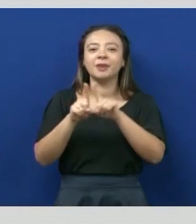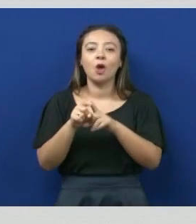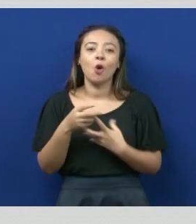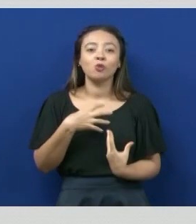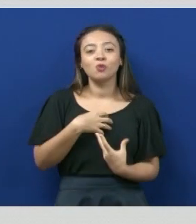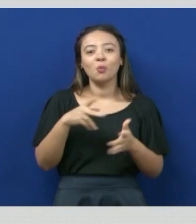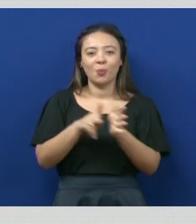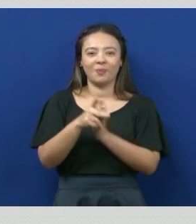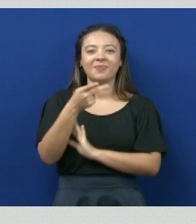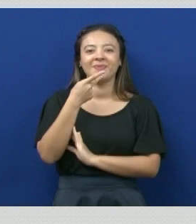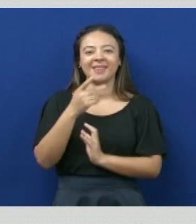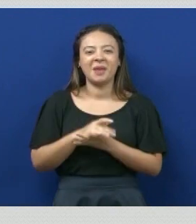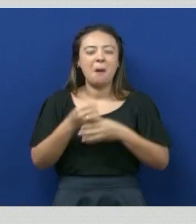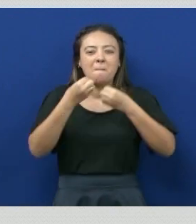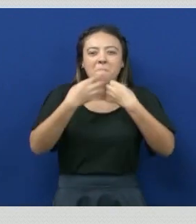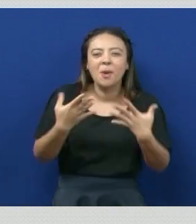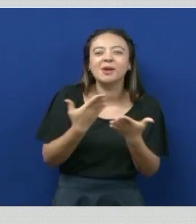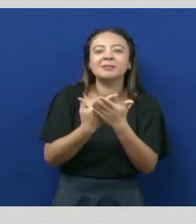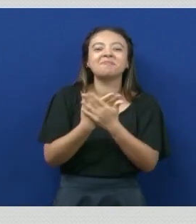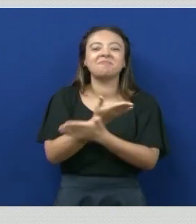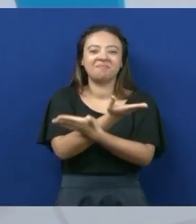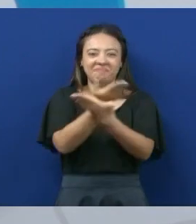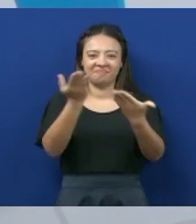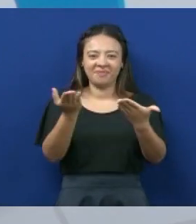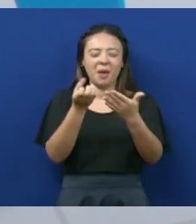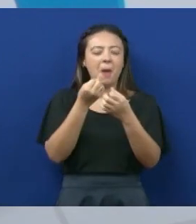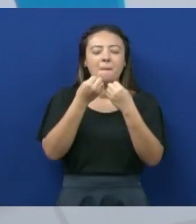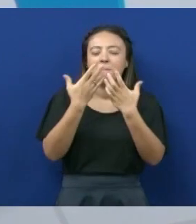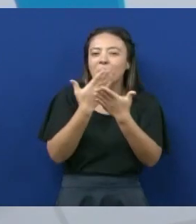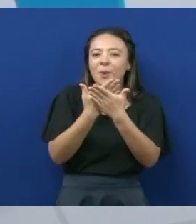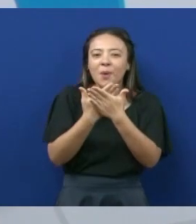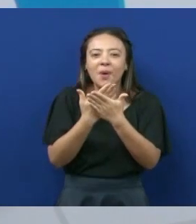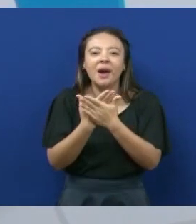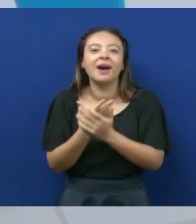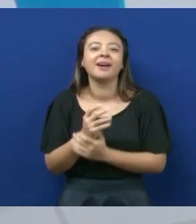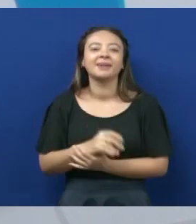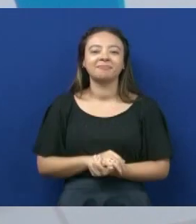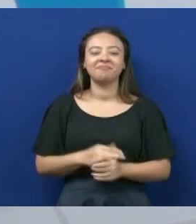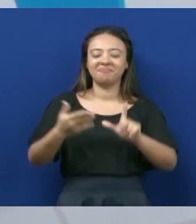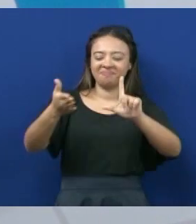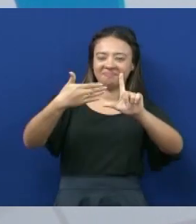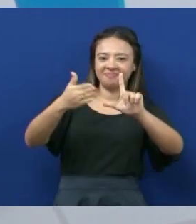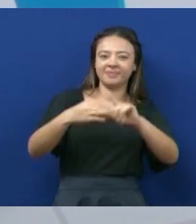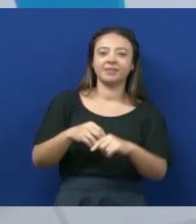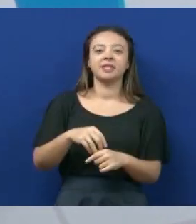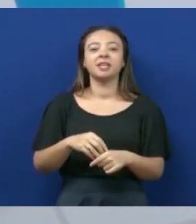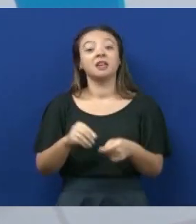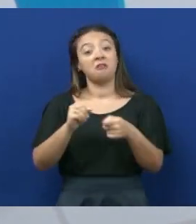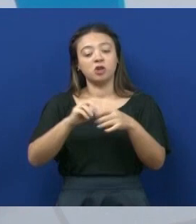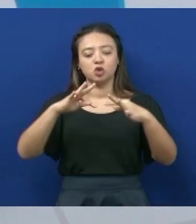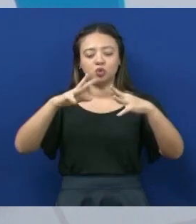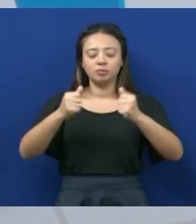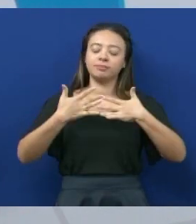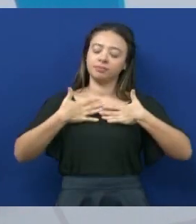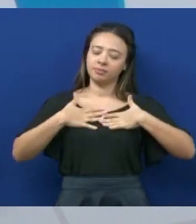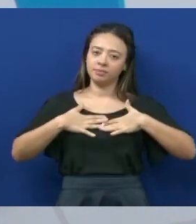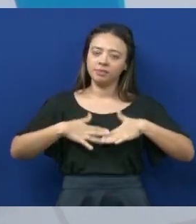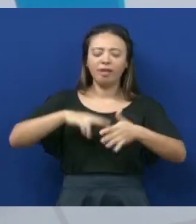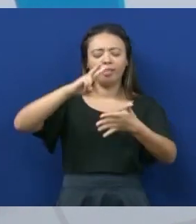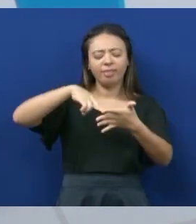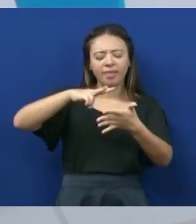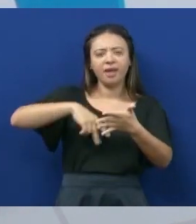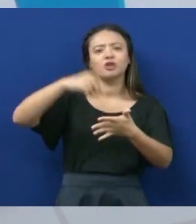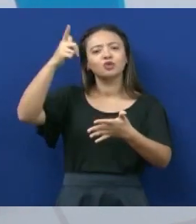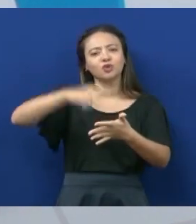Para vocês, bom estudo, boa aula virtual, faça tudo com calma, revisa o